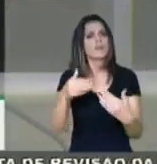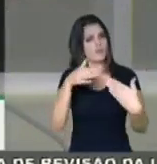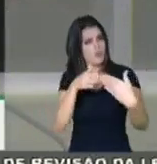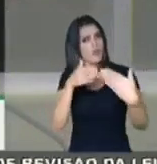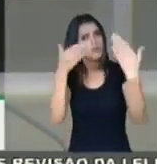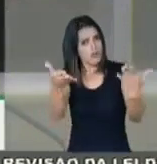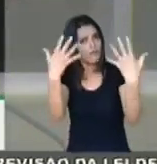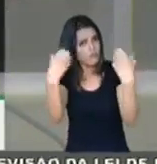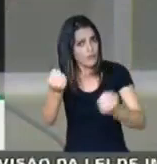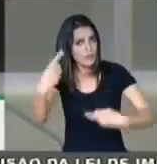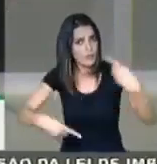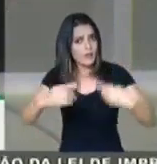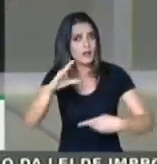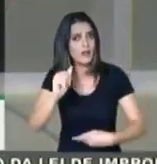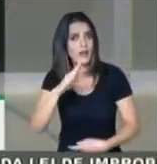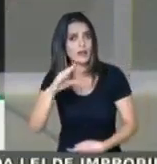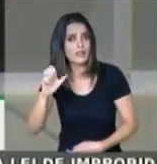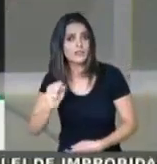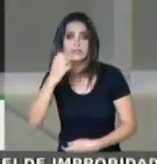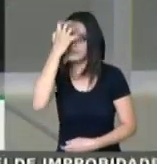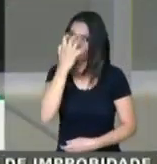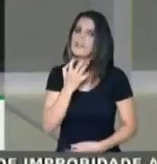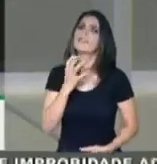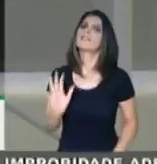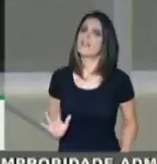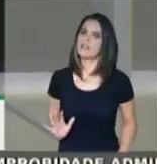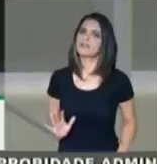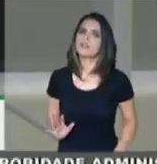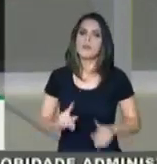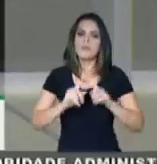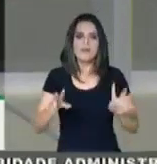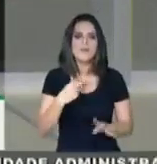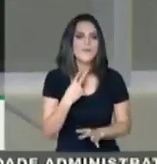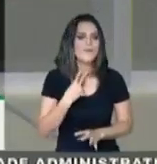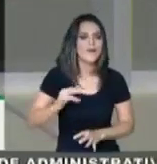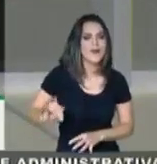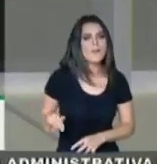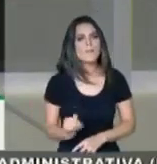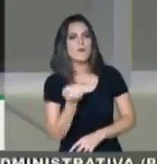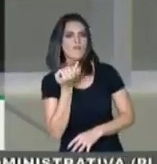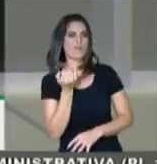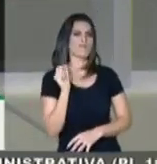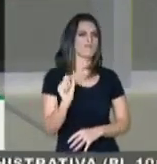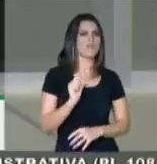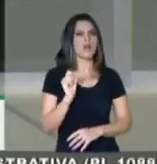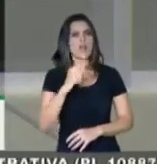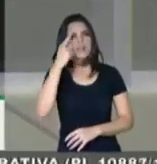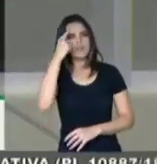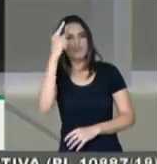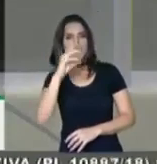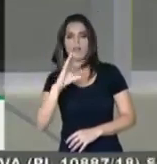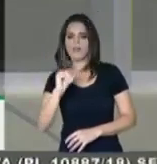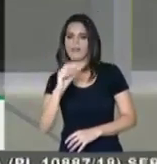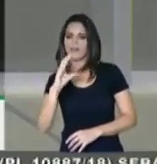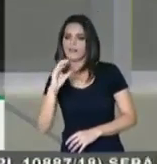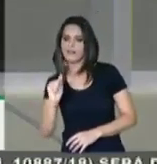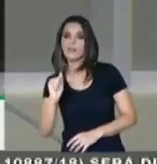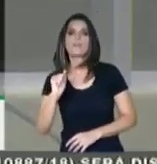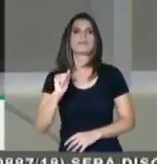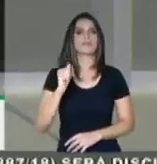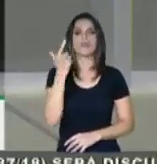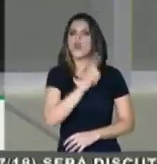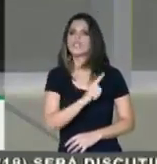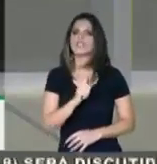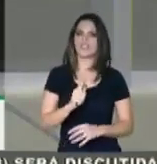acordo, vamos debater os CACs com seriedade. Não pode se aproveitar da ideia de ser CAC para ter acesso à arma ou